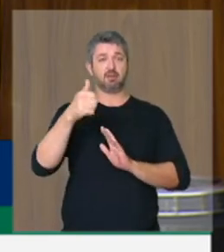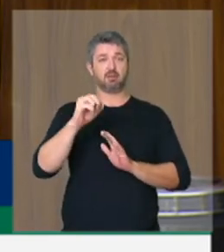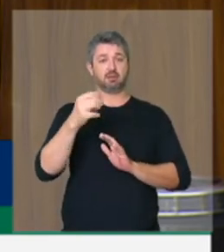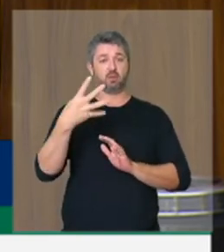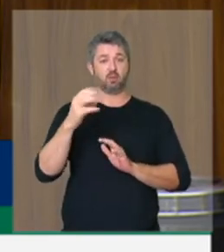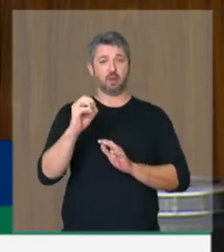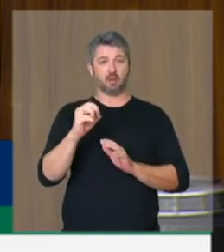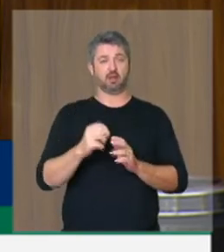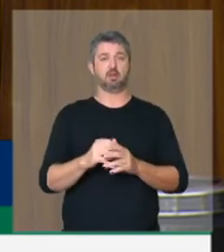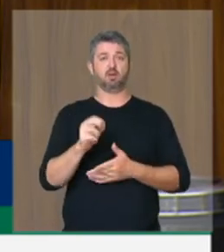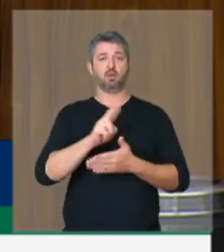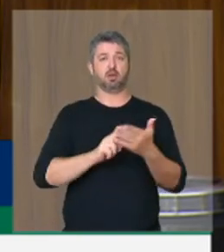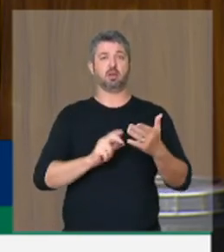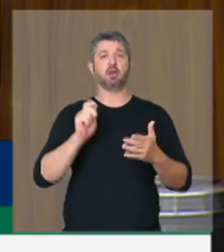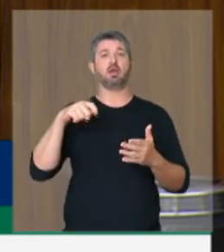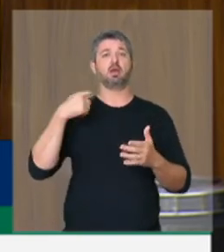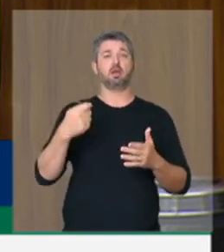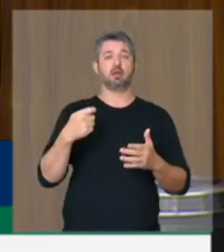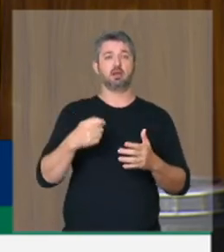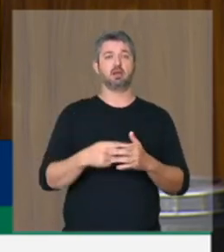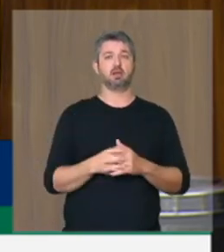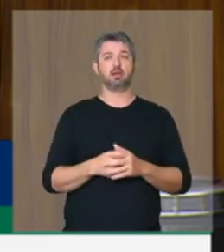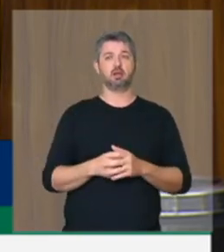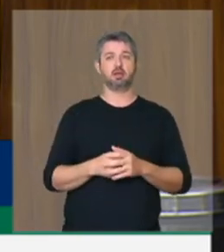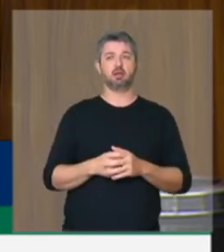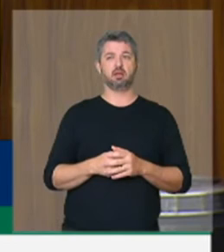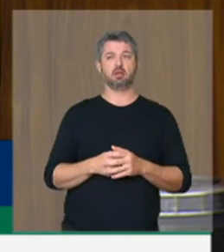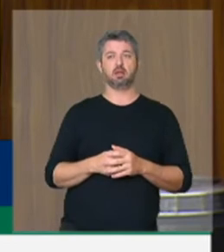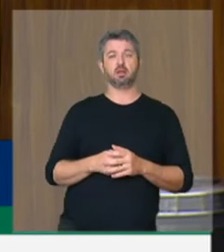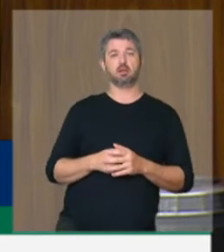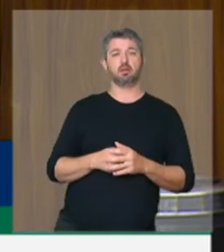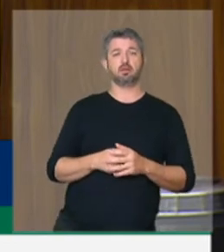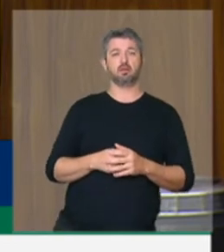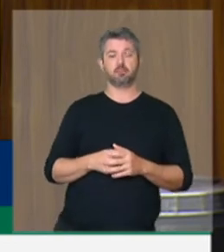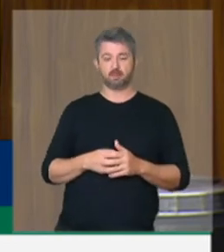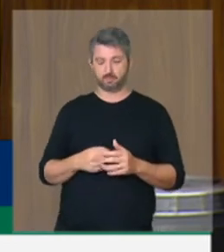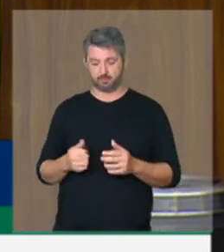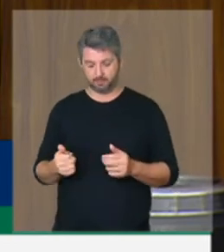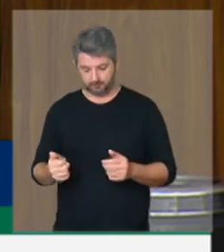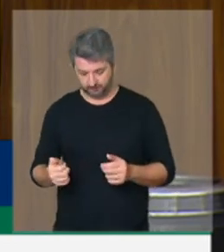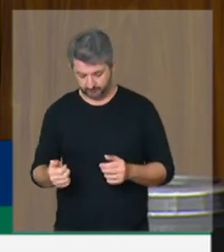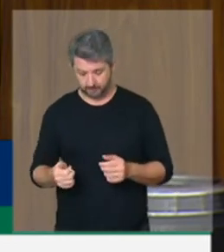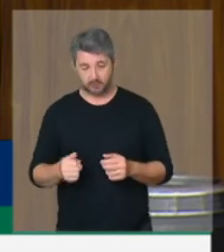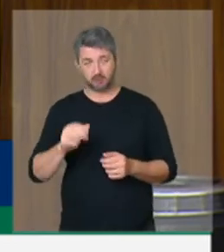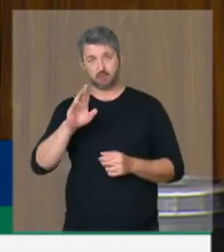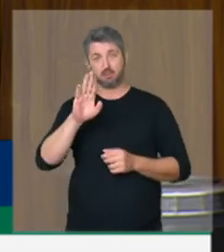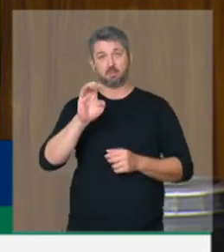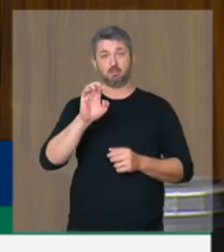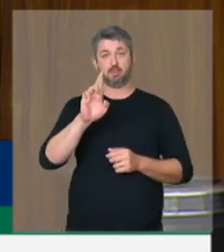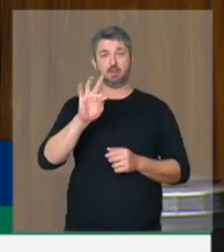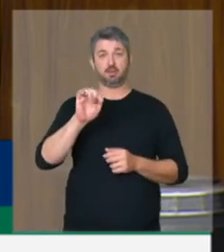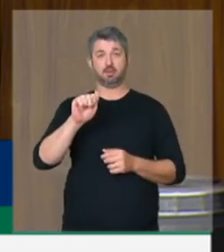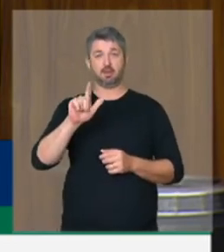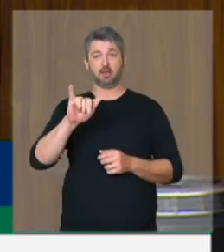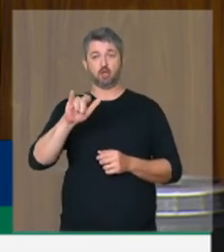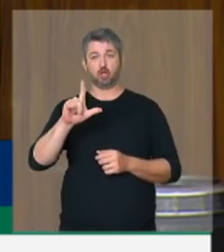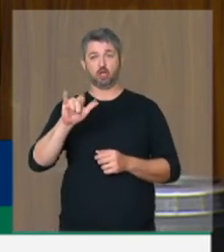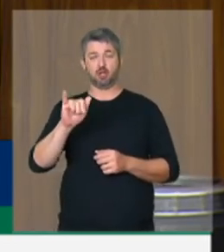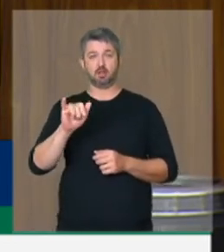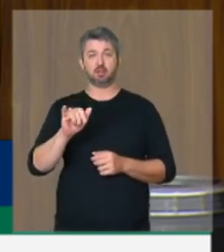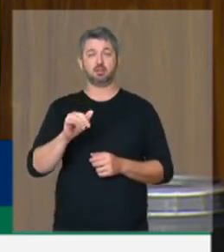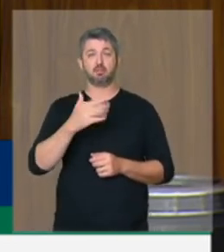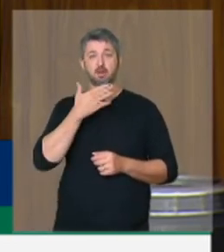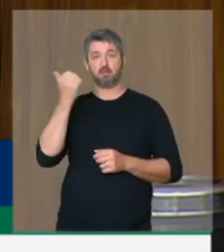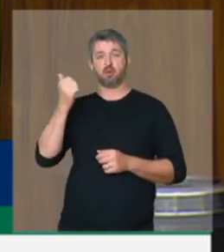que teve um relatório, líder Igor Timo, trabalhado pelo Marco Bertaioli, ampliado, simplificando a vida